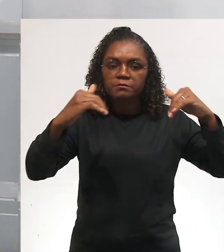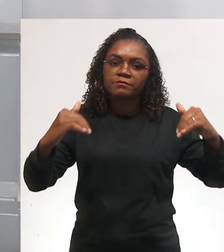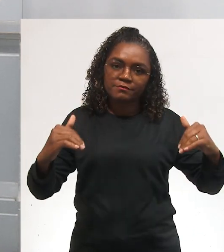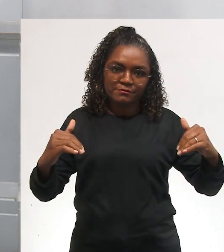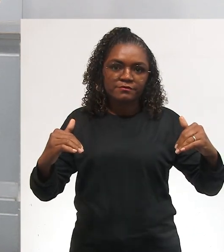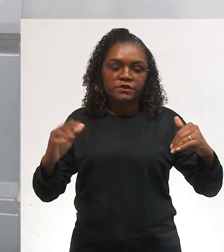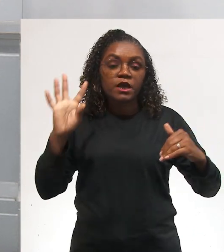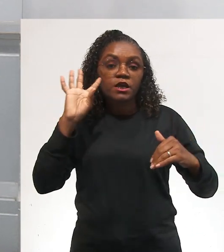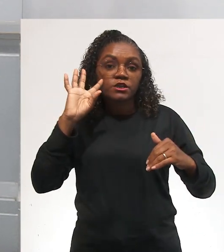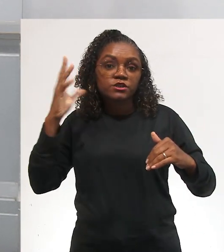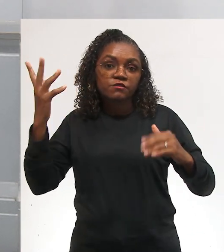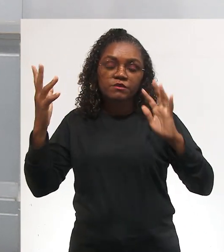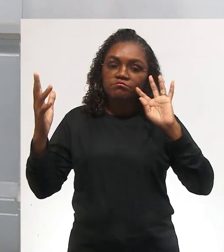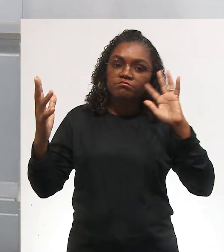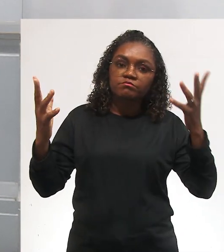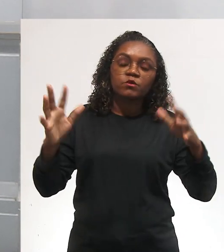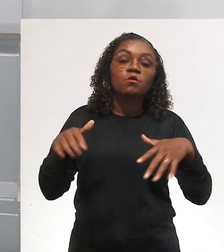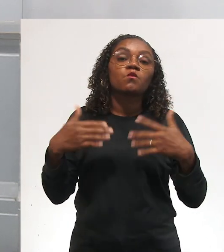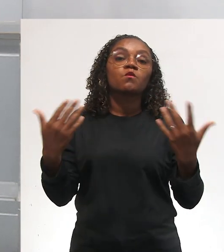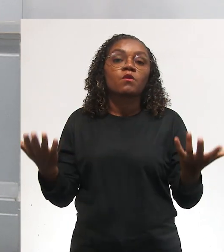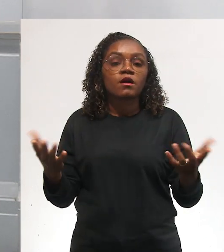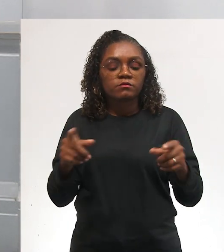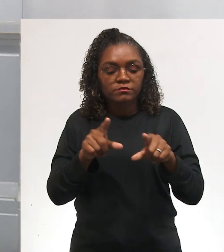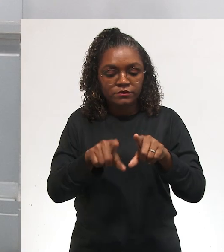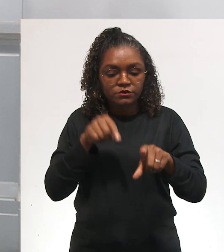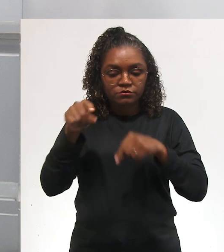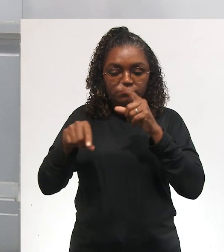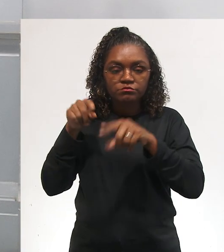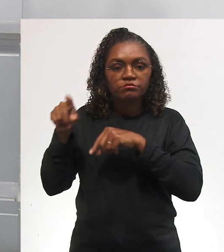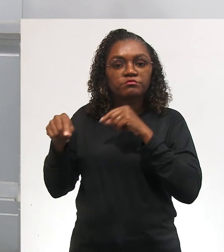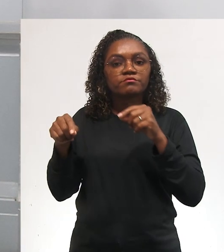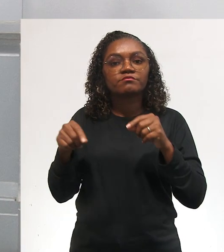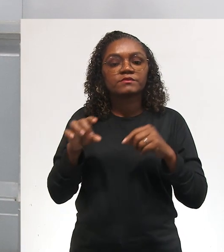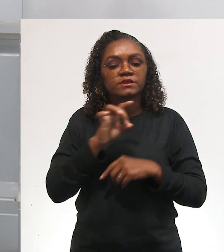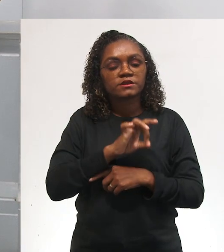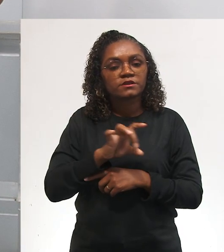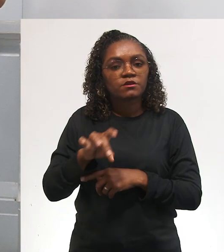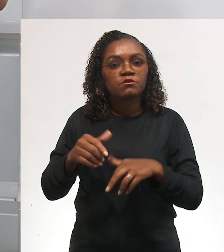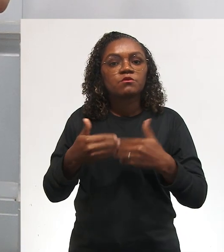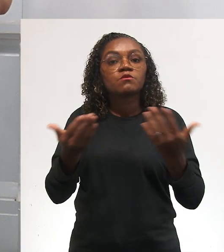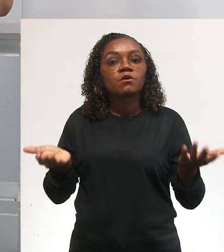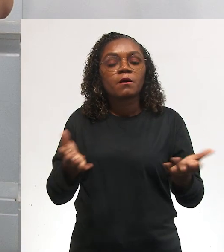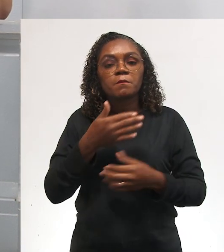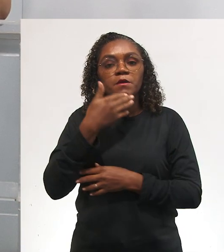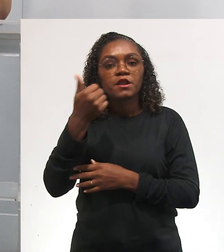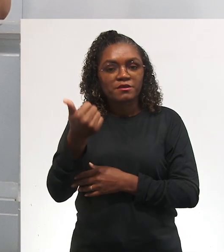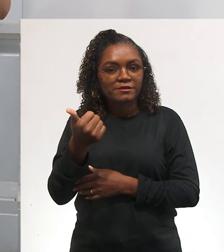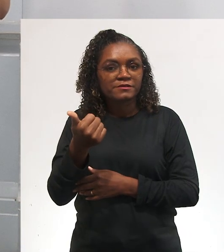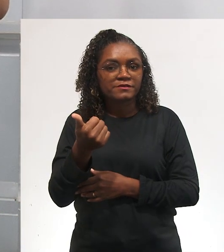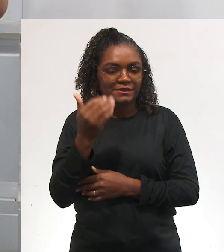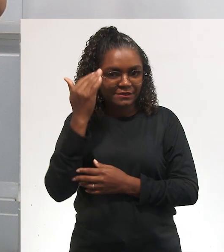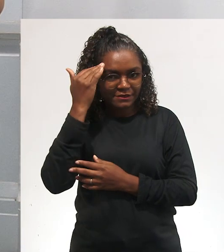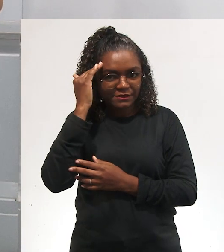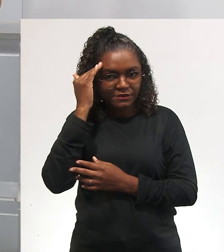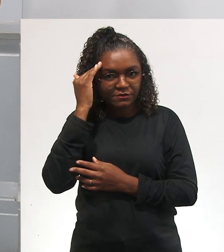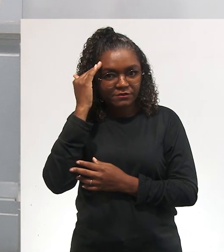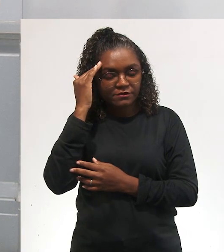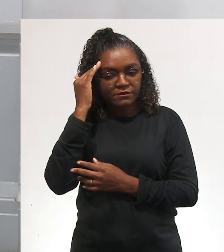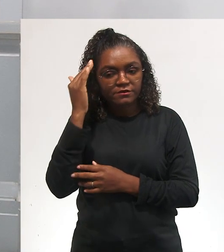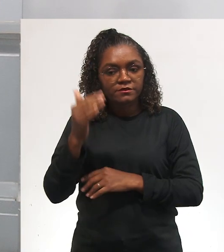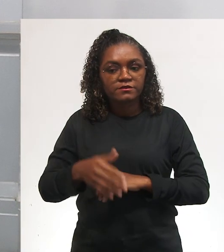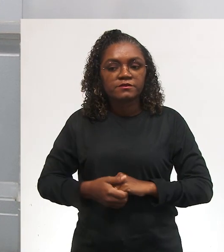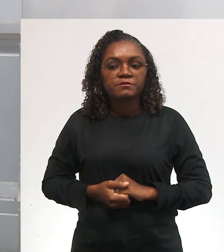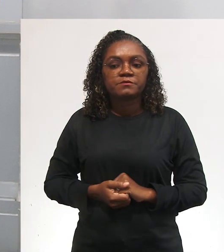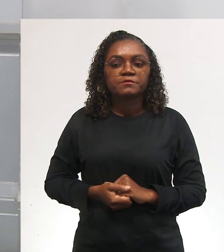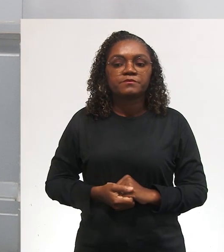separadamente as soluções propostas e escolher dentre elas qual é a melhor, qual a melhor ideia,